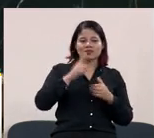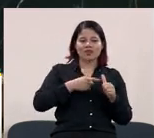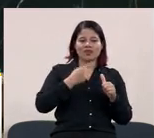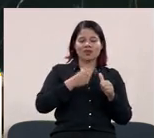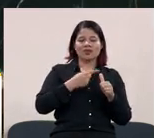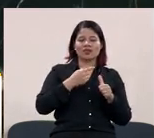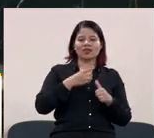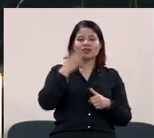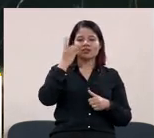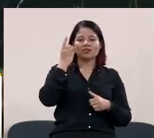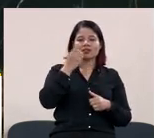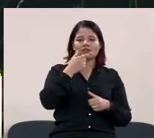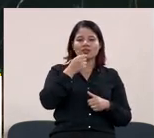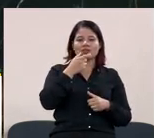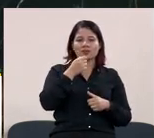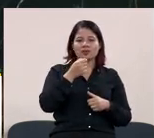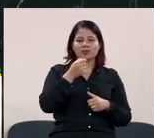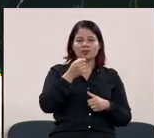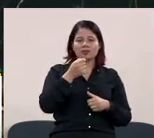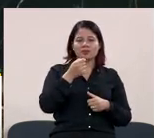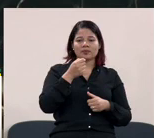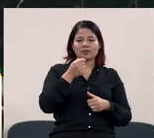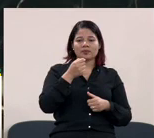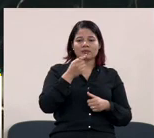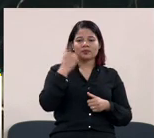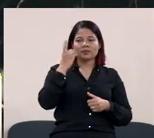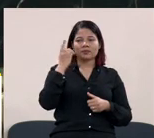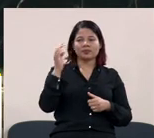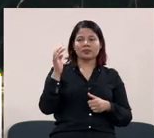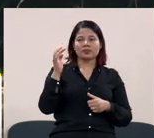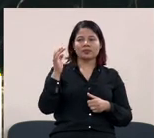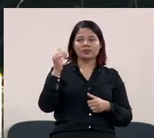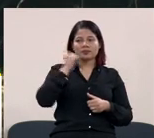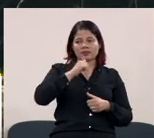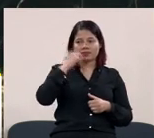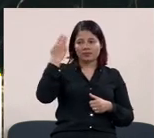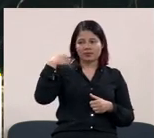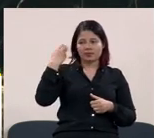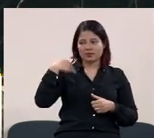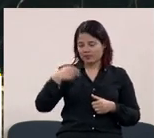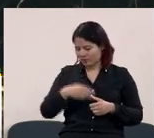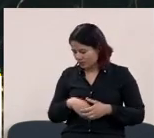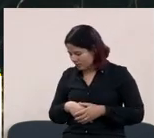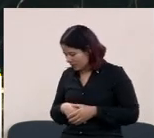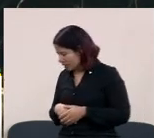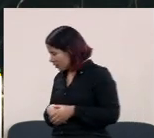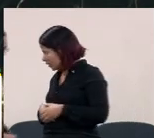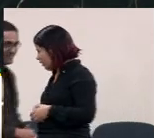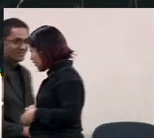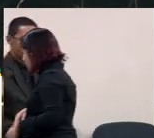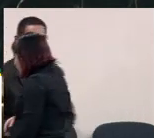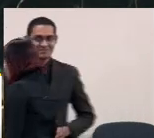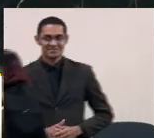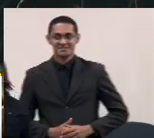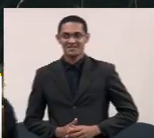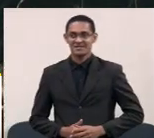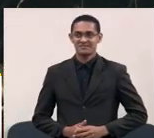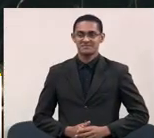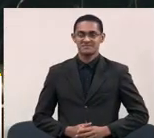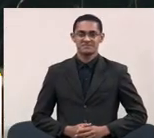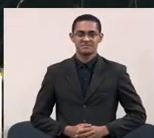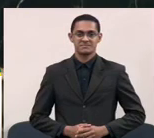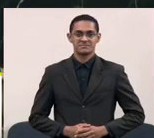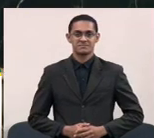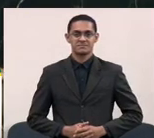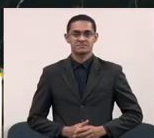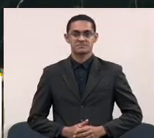Primeiro orador escrito no comunicações inadiáveis, deputada Marília Góes. Deputada Marília, 5 minutos regimentados,